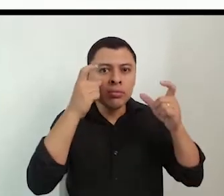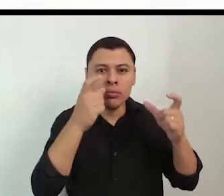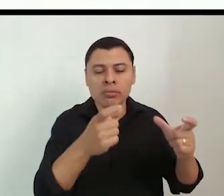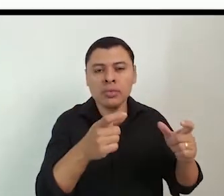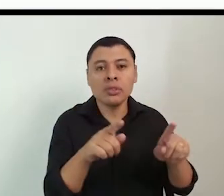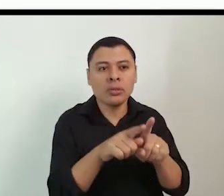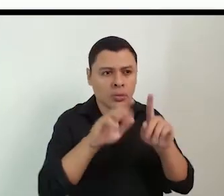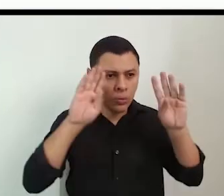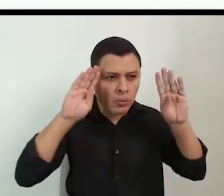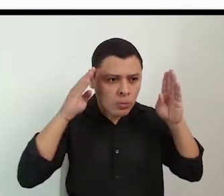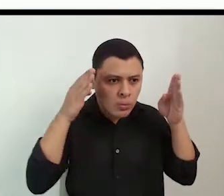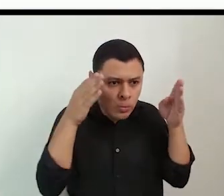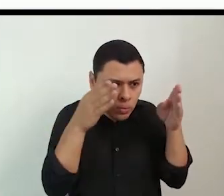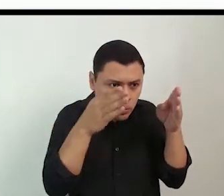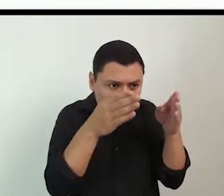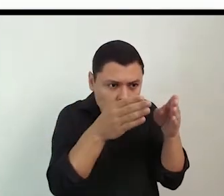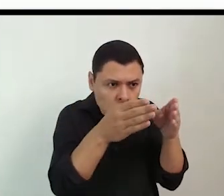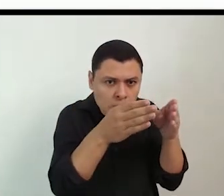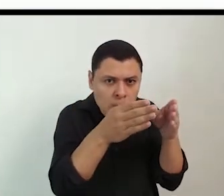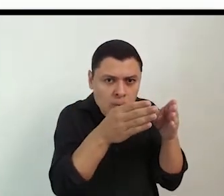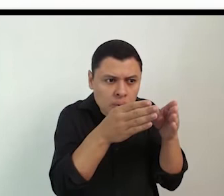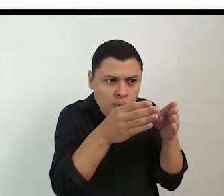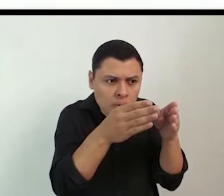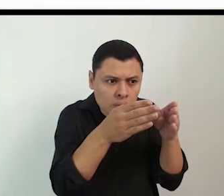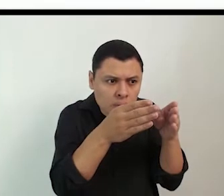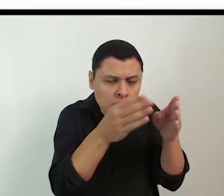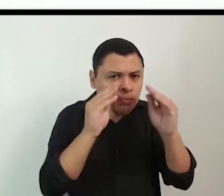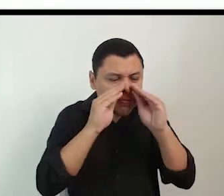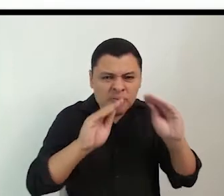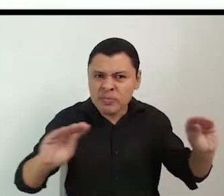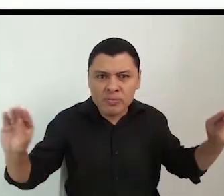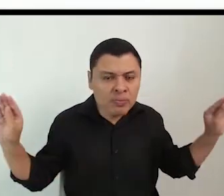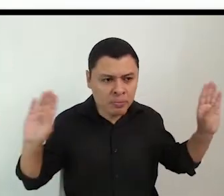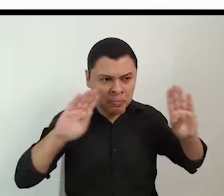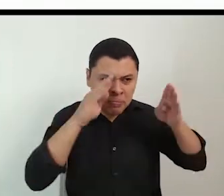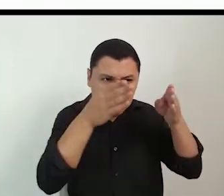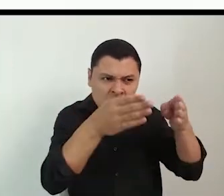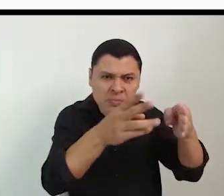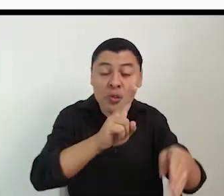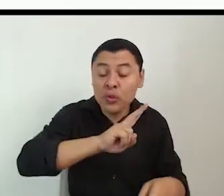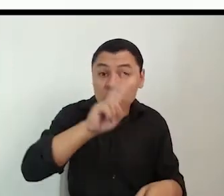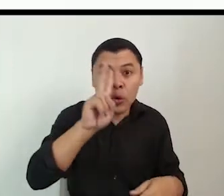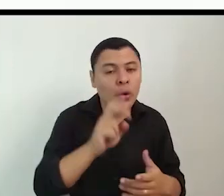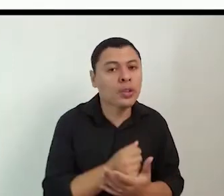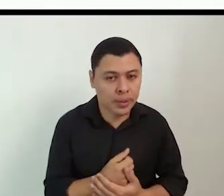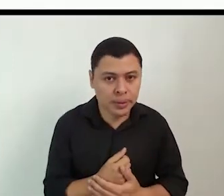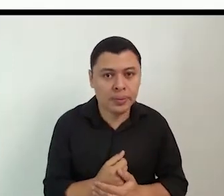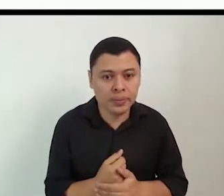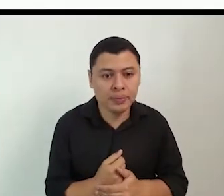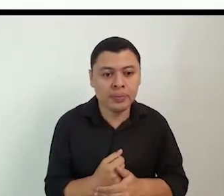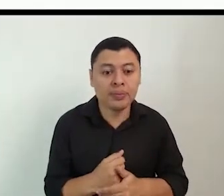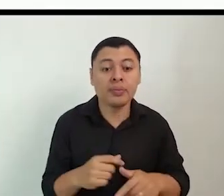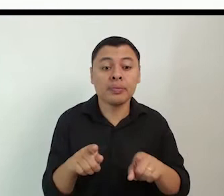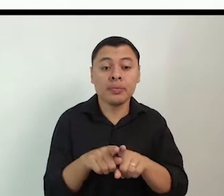se focar muito em um interesse fixo, aliás. Além disso, a gente tem muito dessa